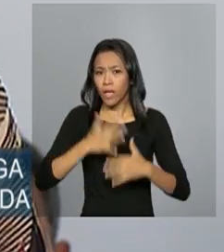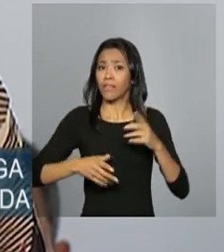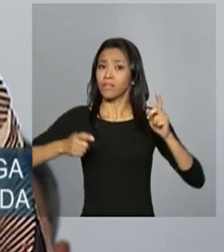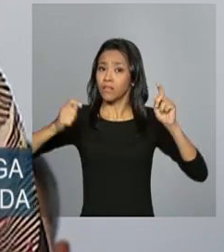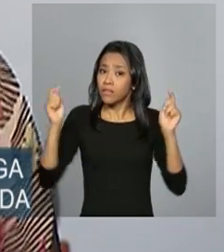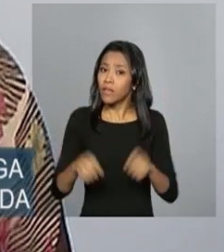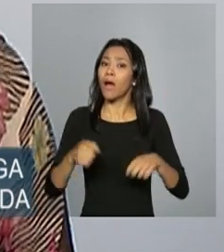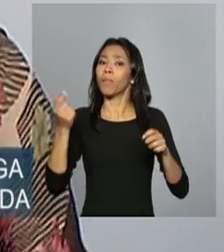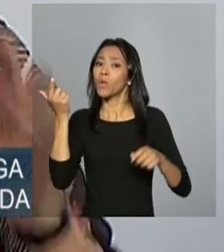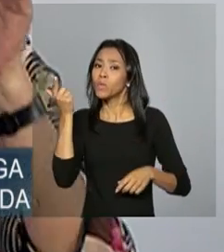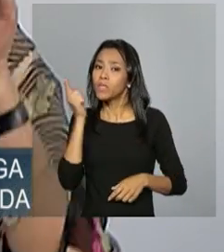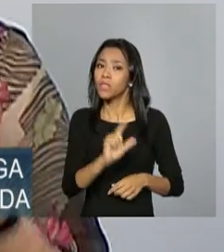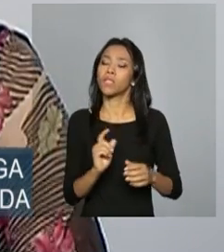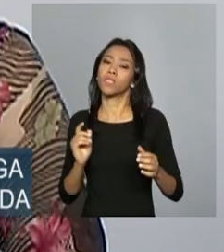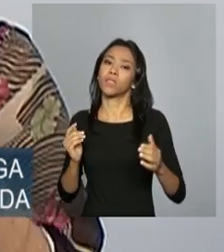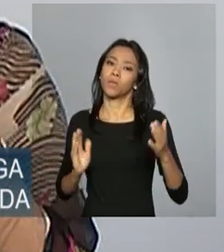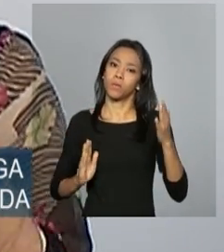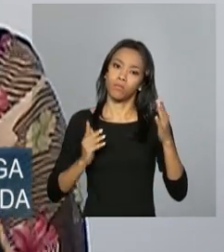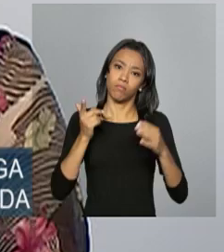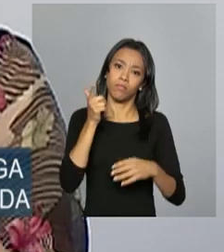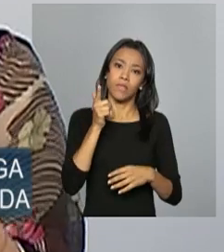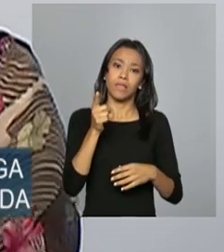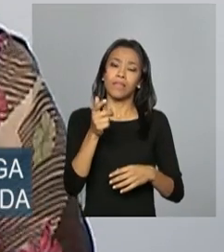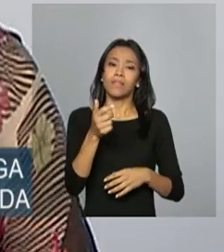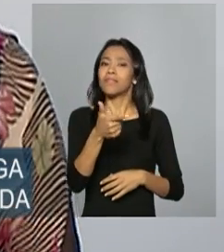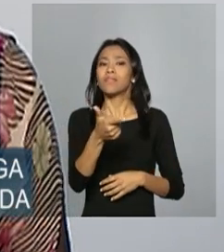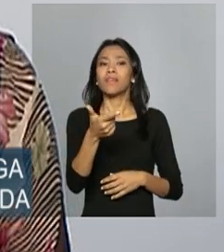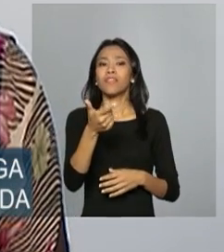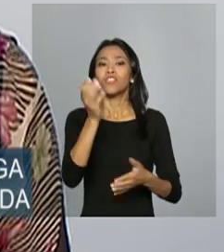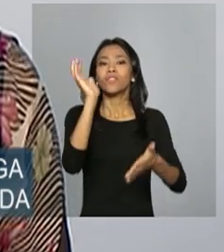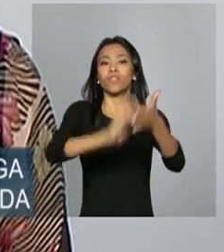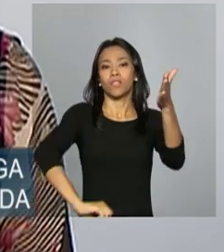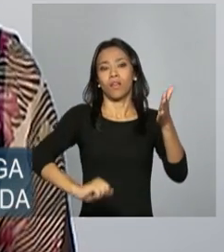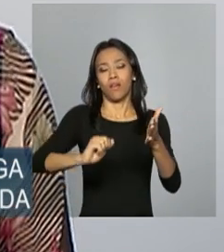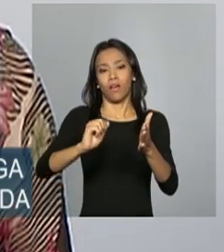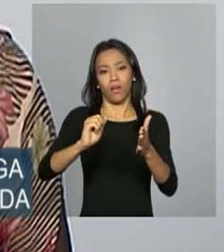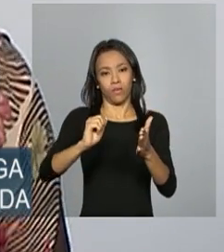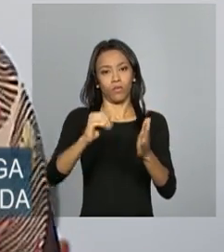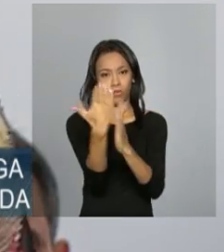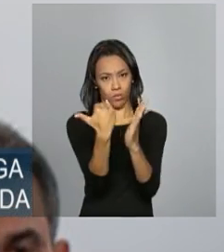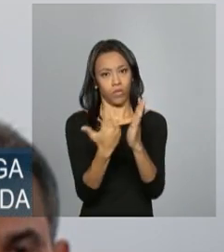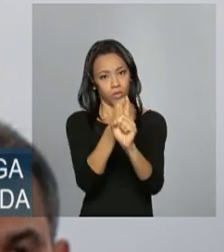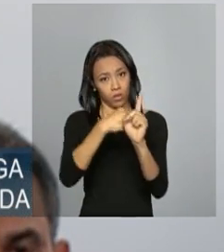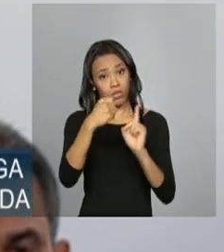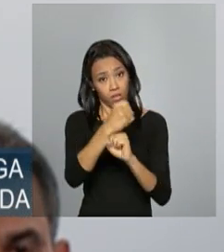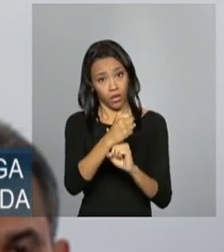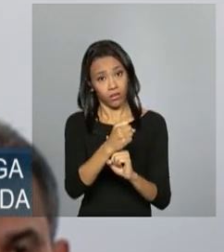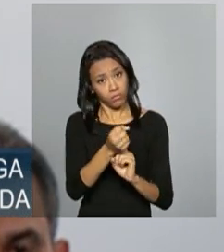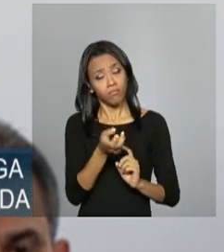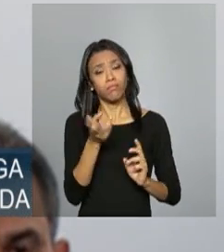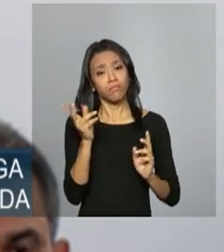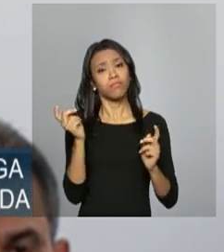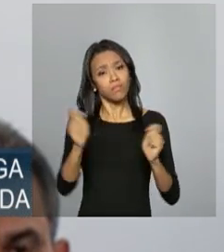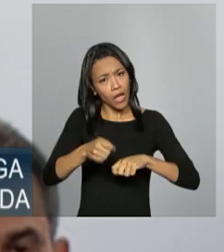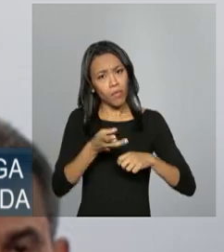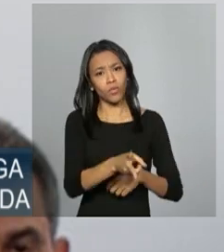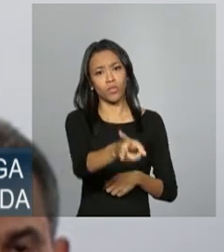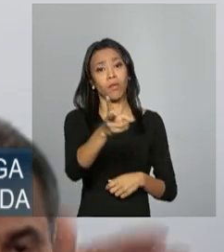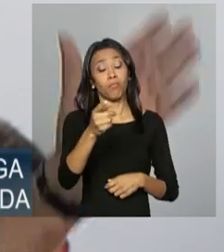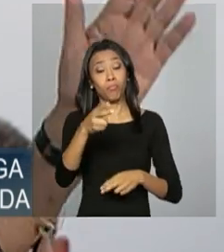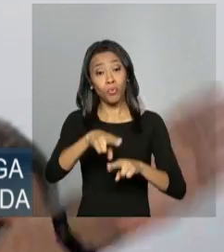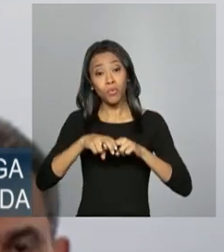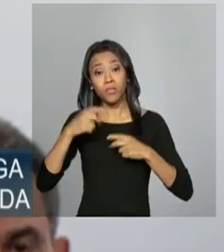dessas dificuldades sem comprometer os programas sociais. É isso que a gente tem de ter claro. Foi